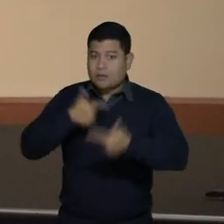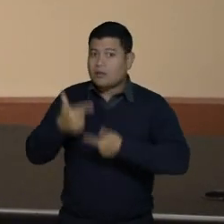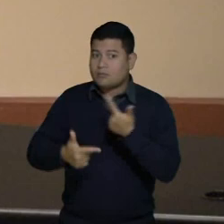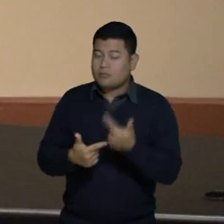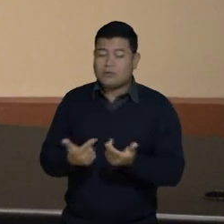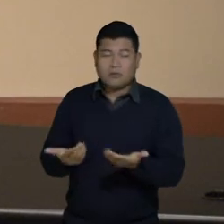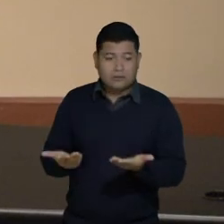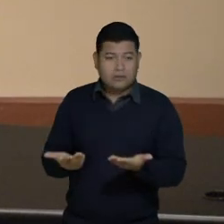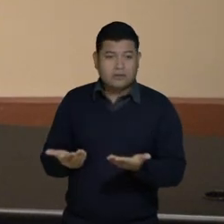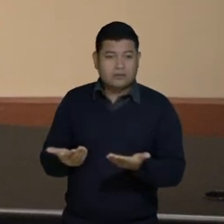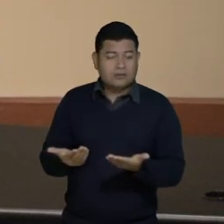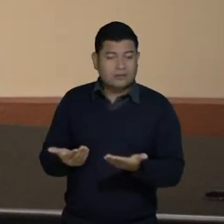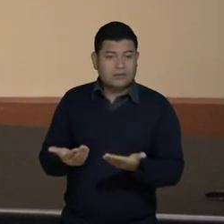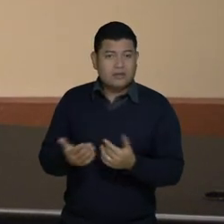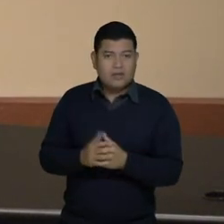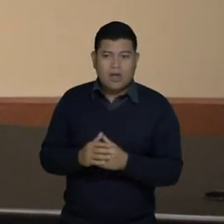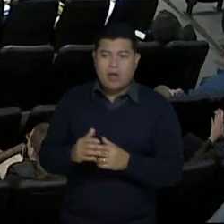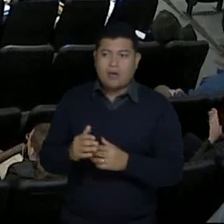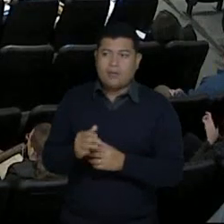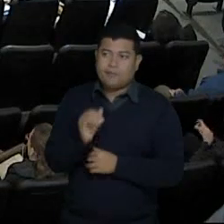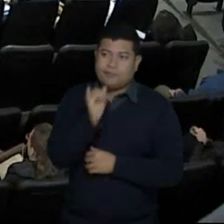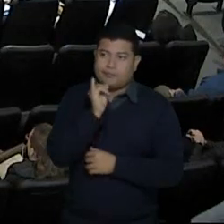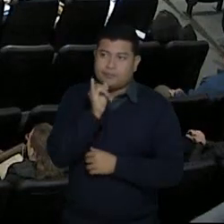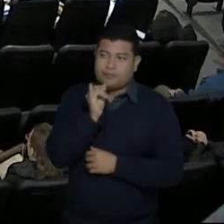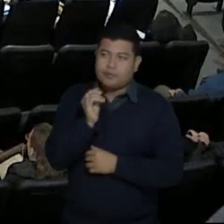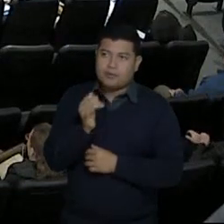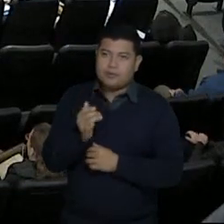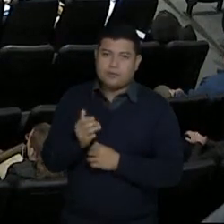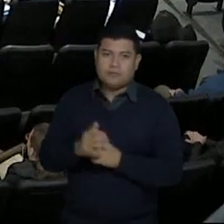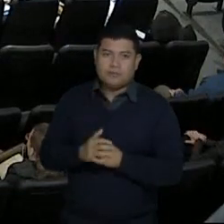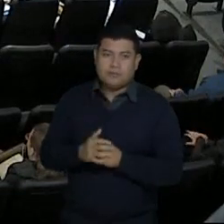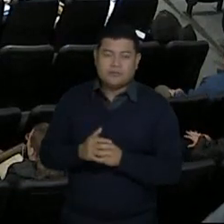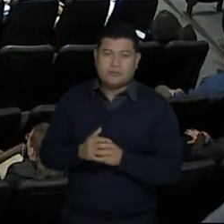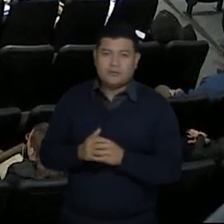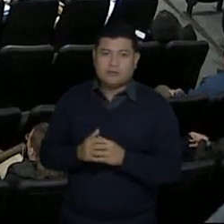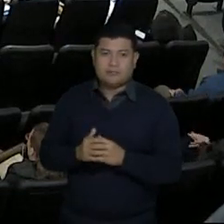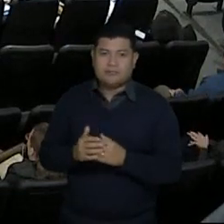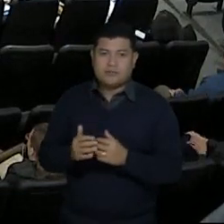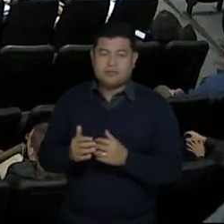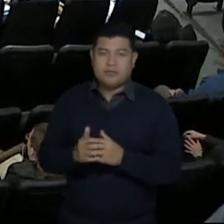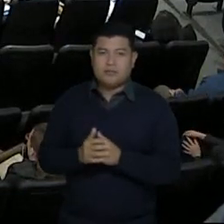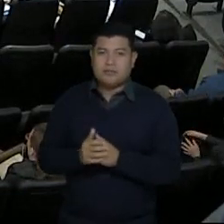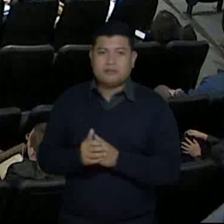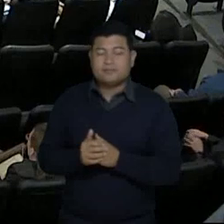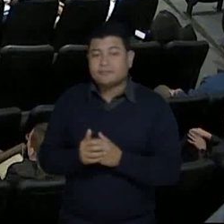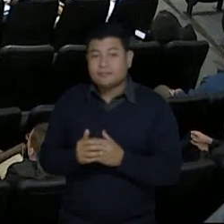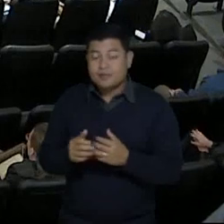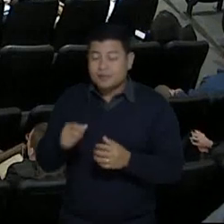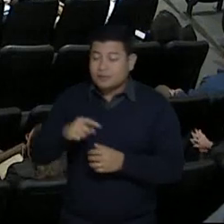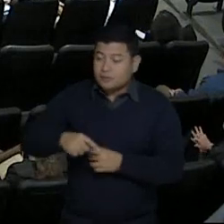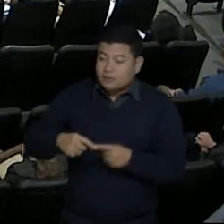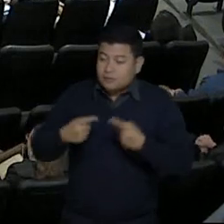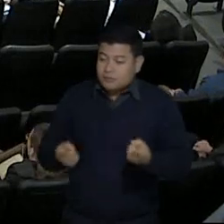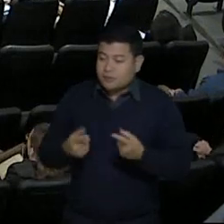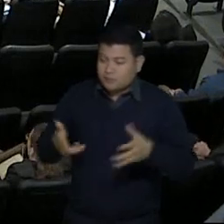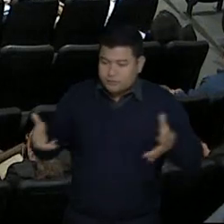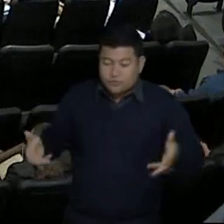as coisas da vida então a gente fomenta uma aprendizagem